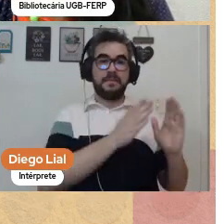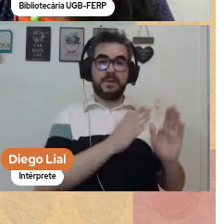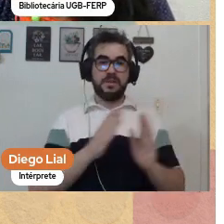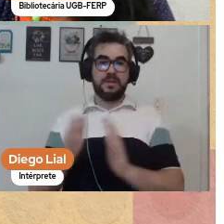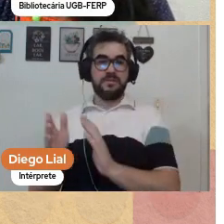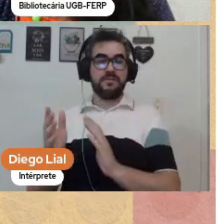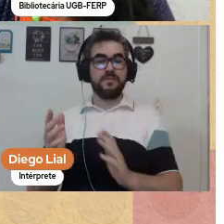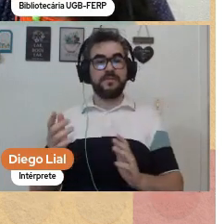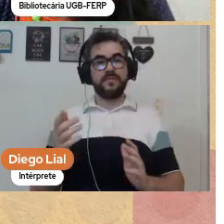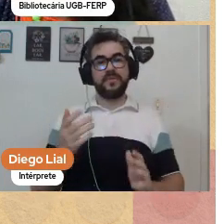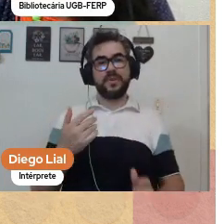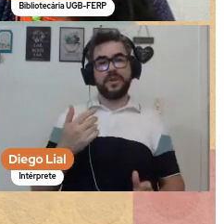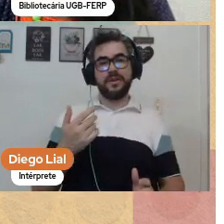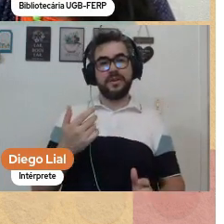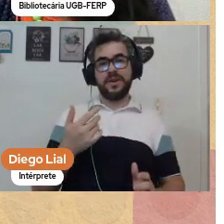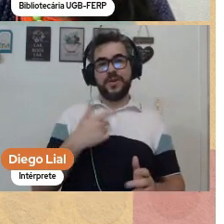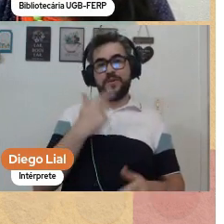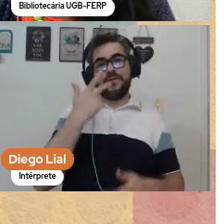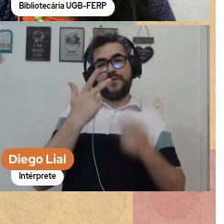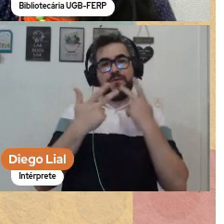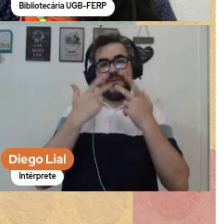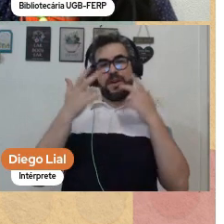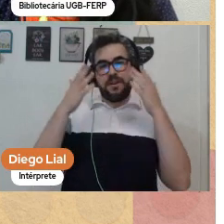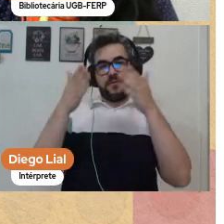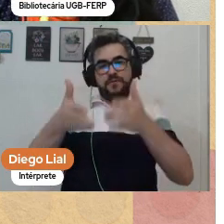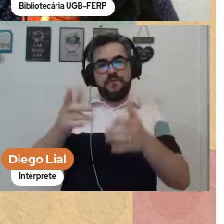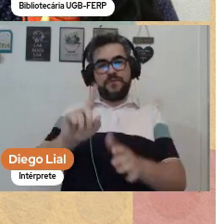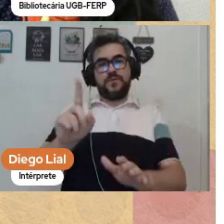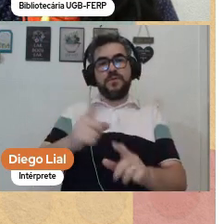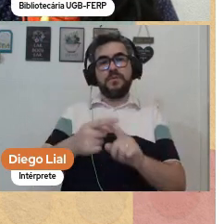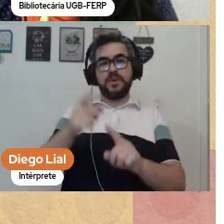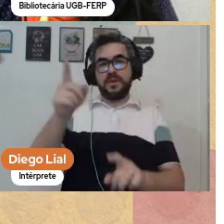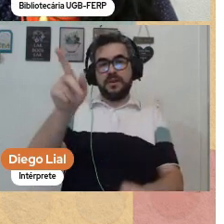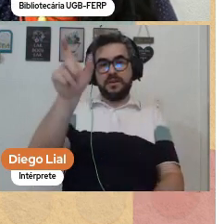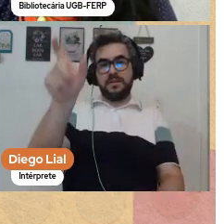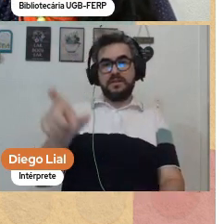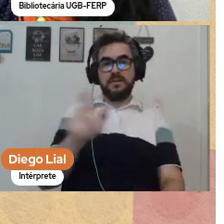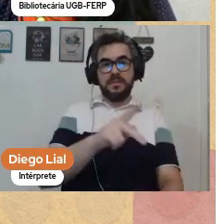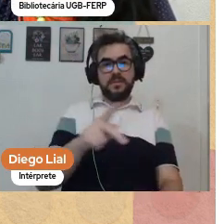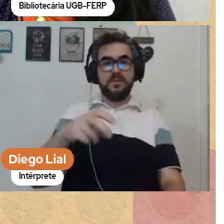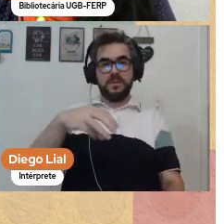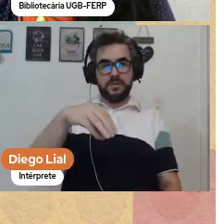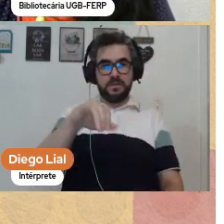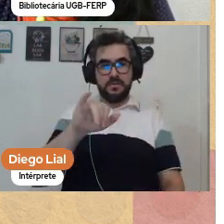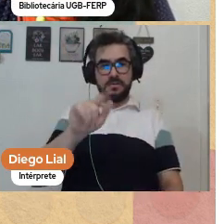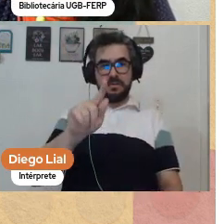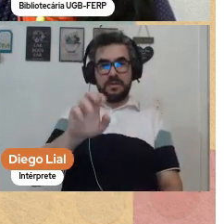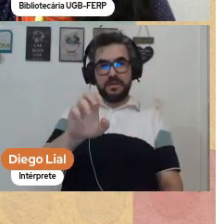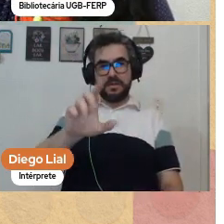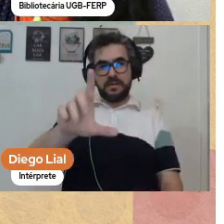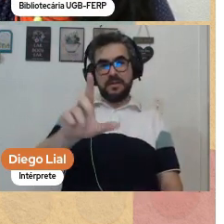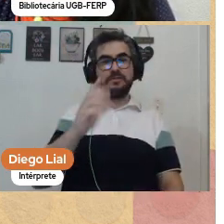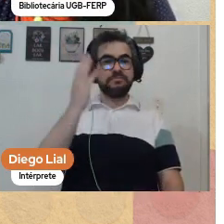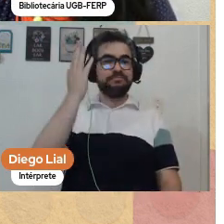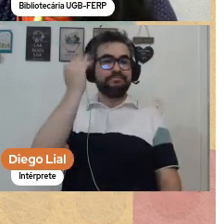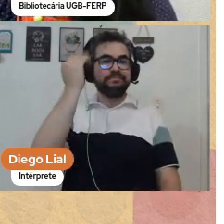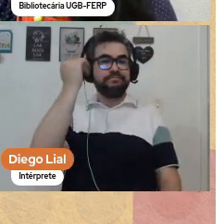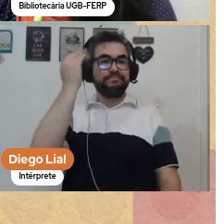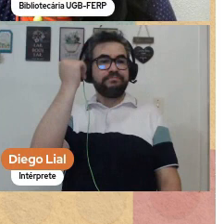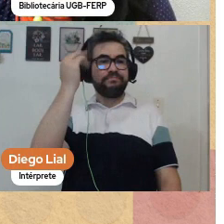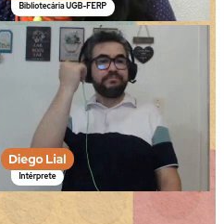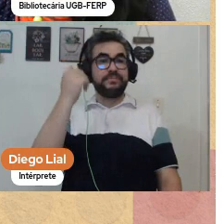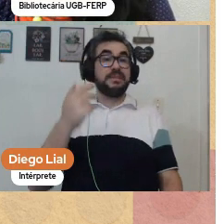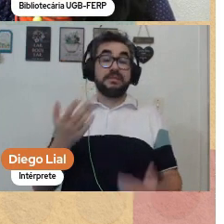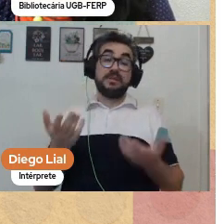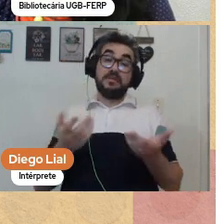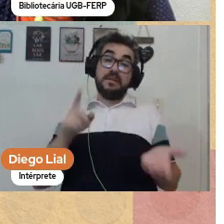com toda a propriedade, maestria e beleza sobre, né? E vai contextualizar, então é um processo. Eu não vou conseguir